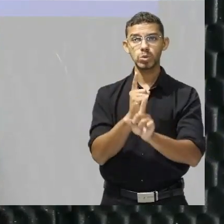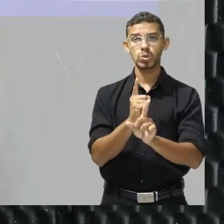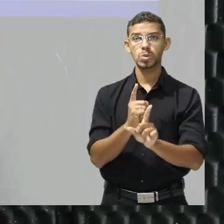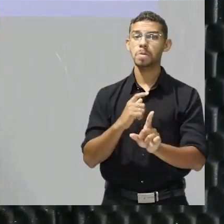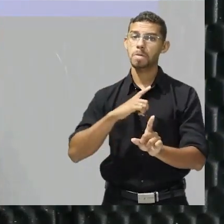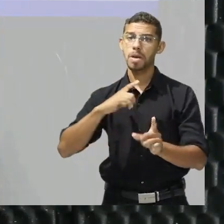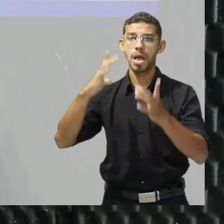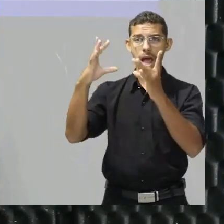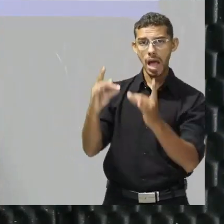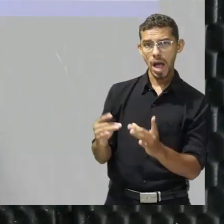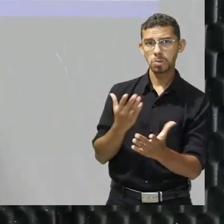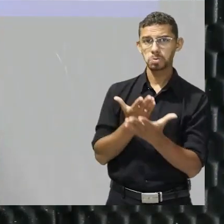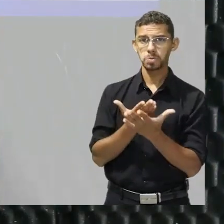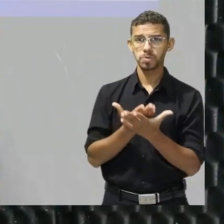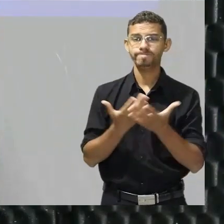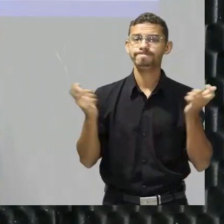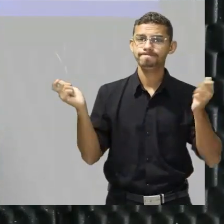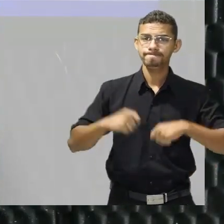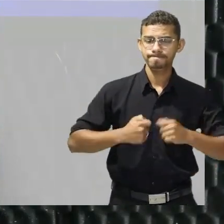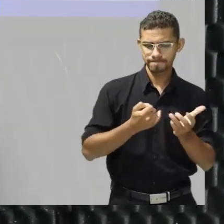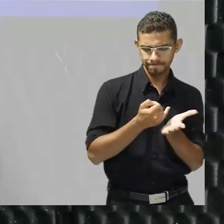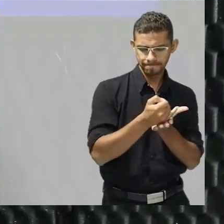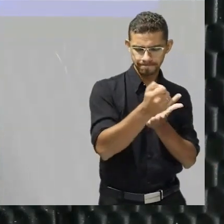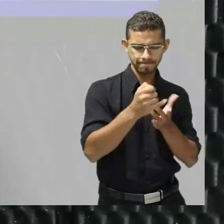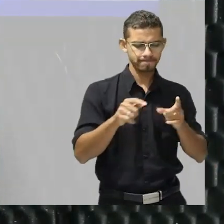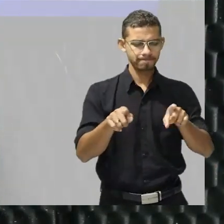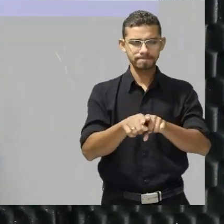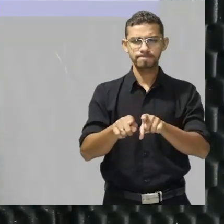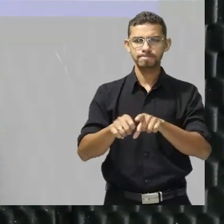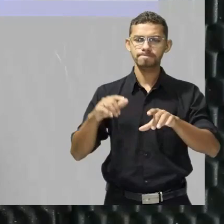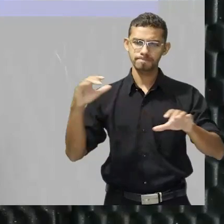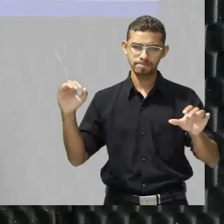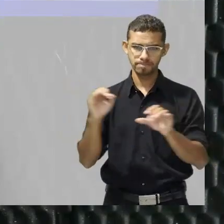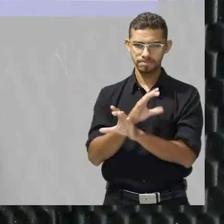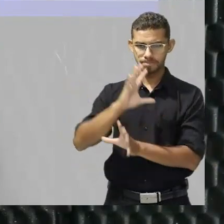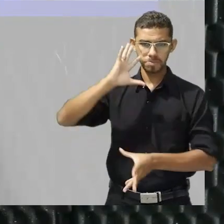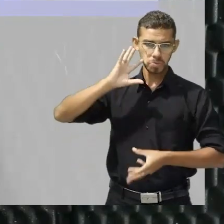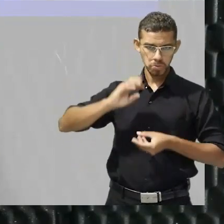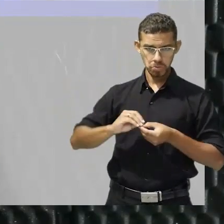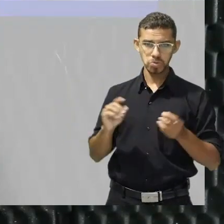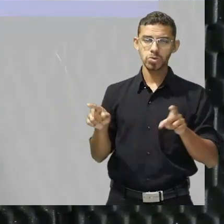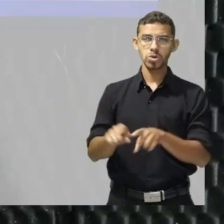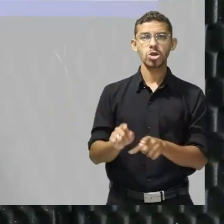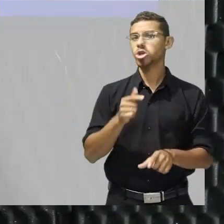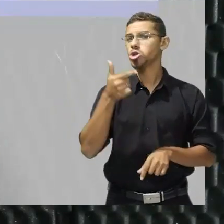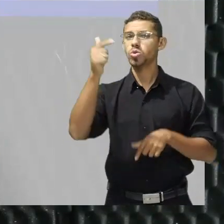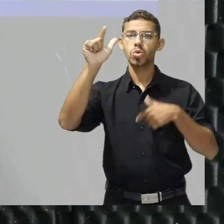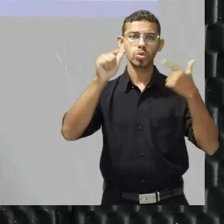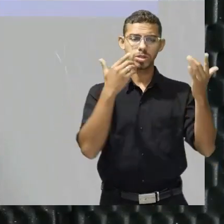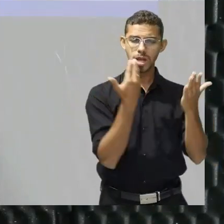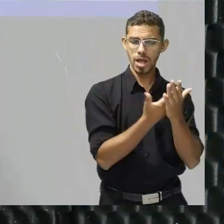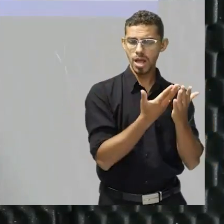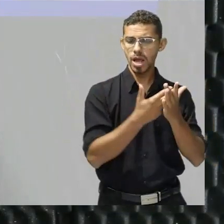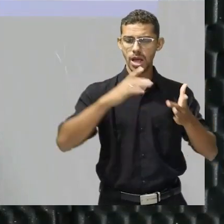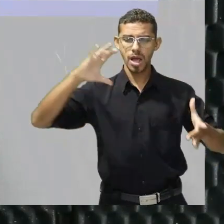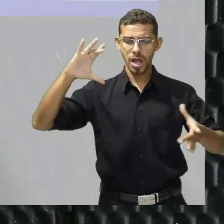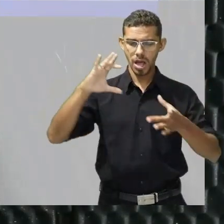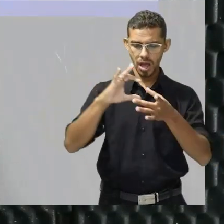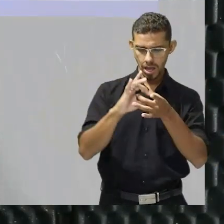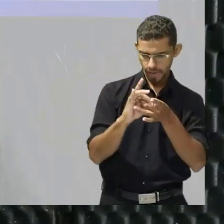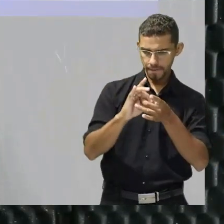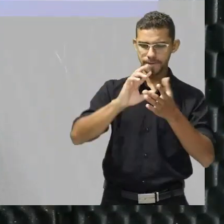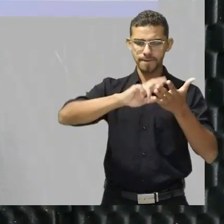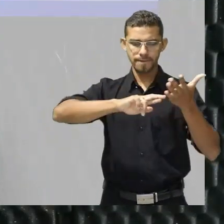específicas que tratam da introdução e também da conclusão e outras aulas que estão relacionadas a todo